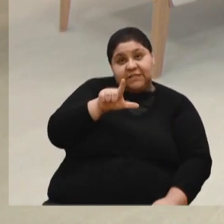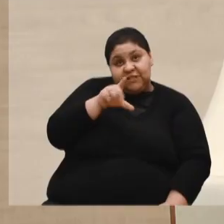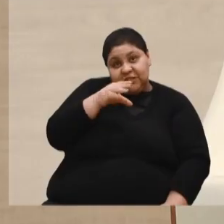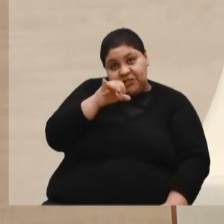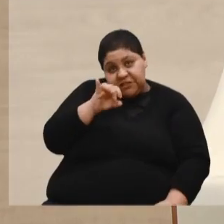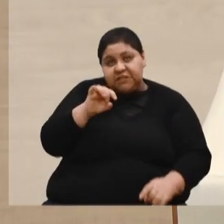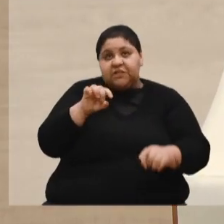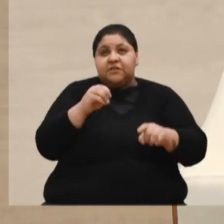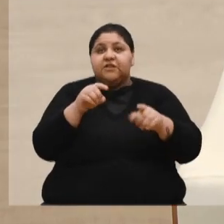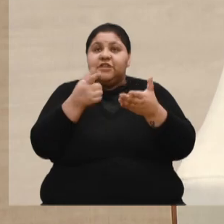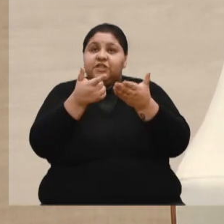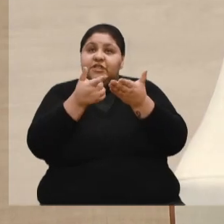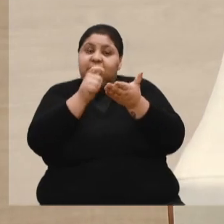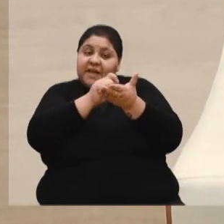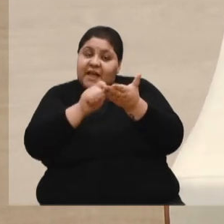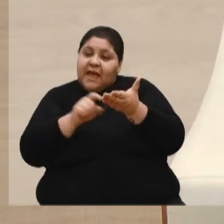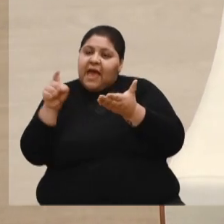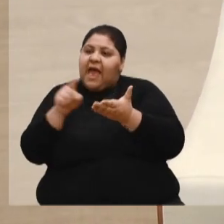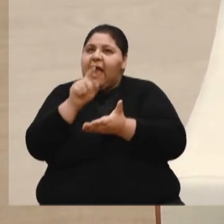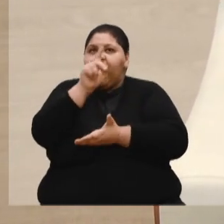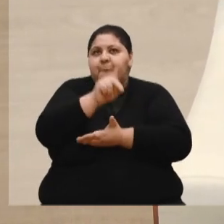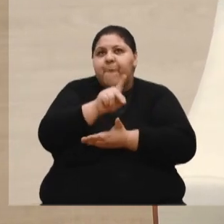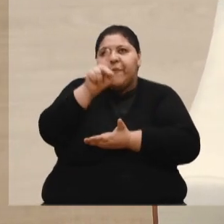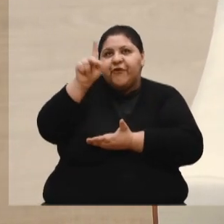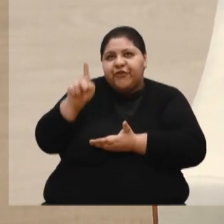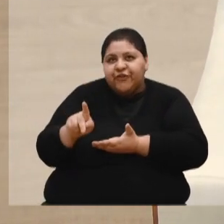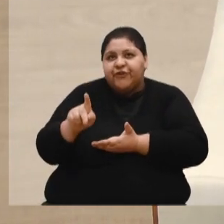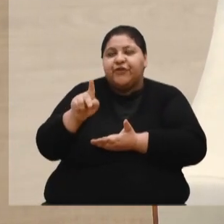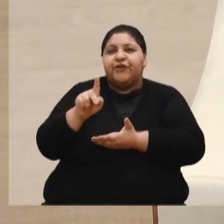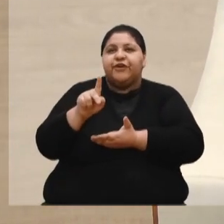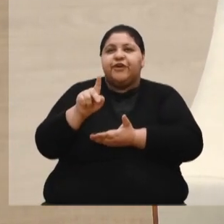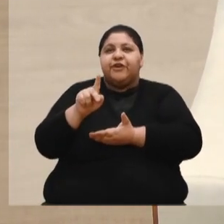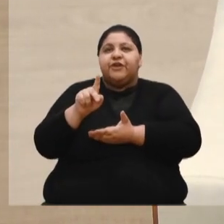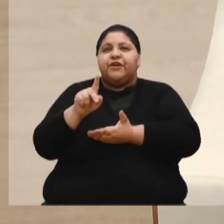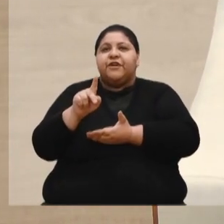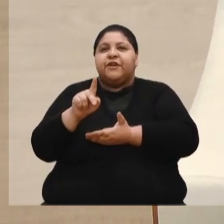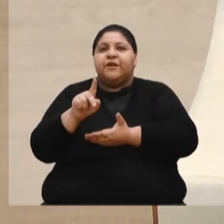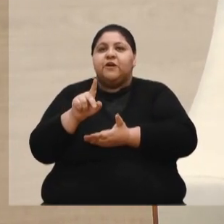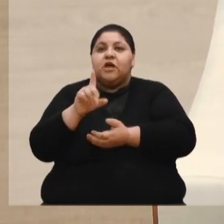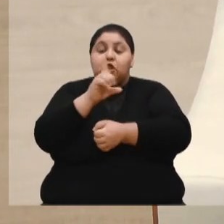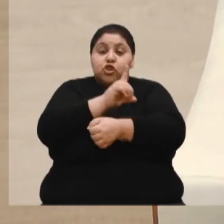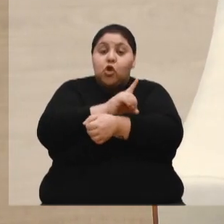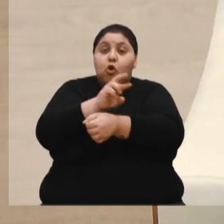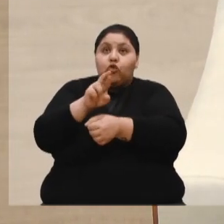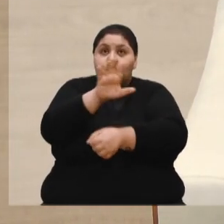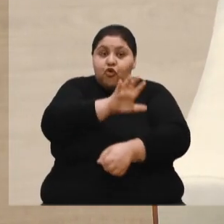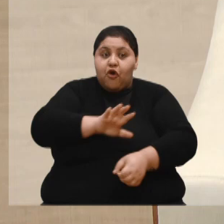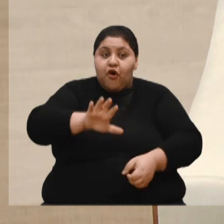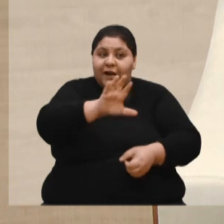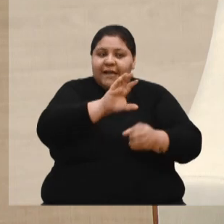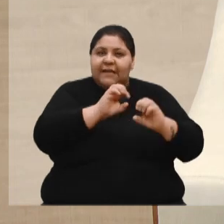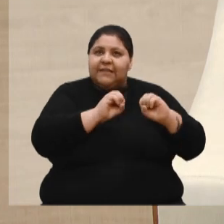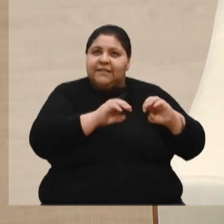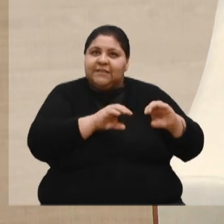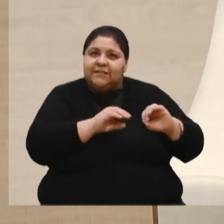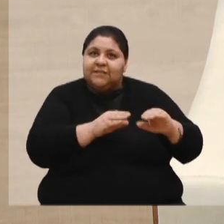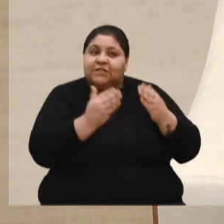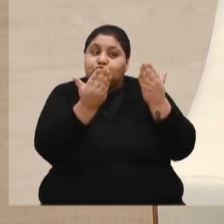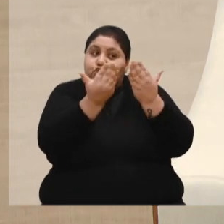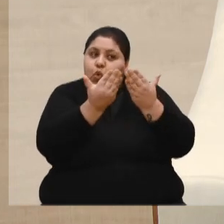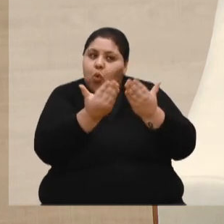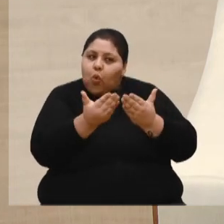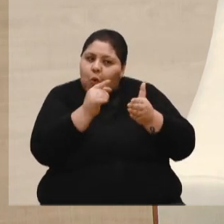Délcio, além de escritor, é professor, é doutor na área da educação, né? Délcio